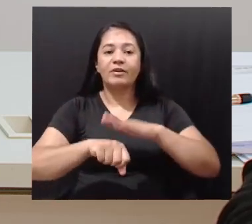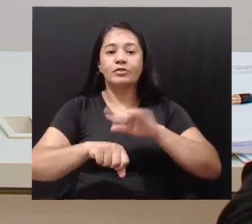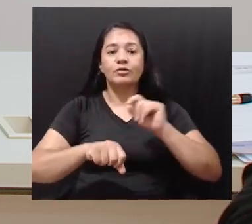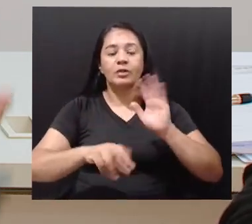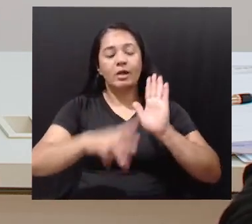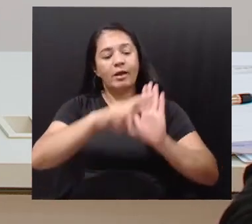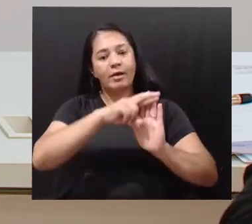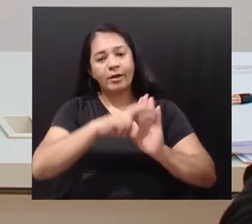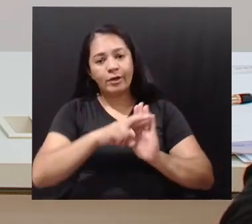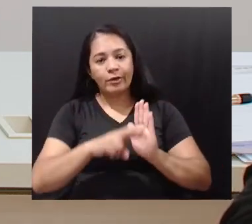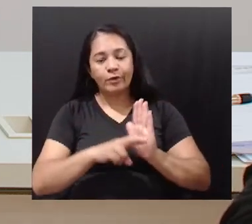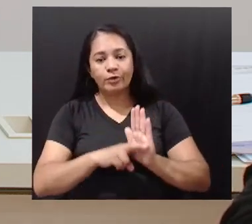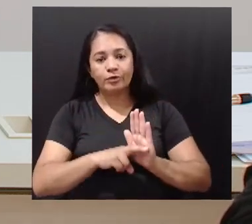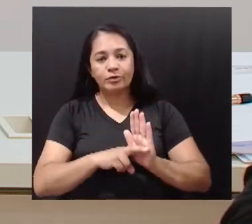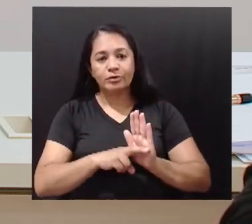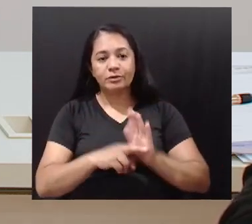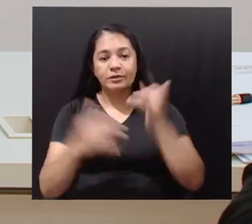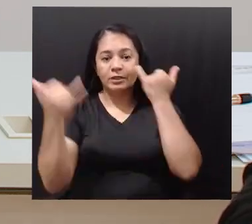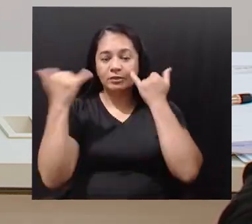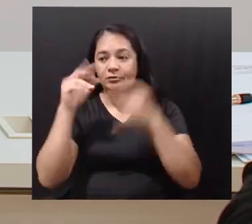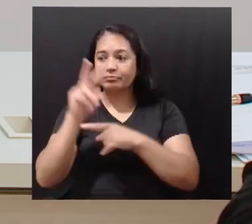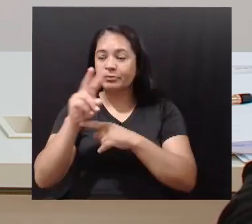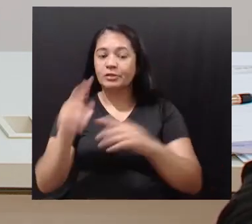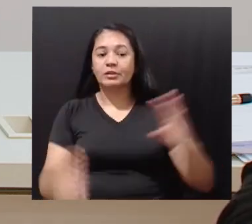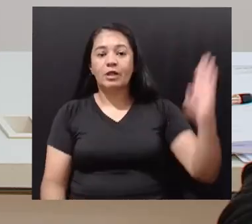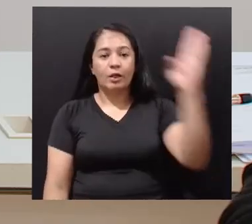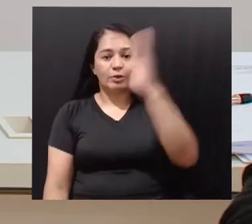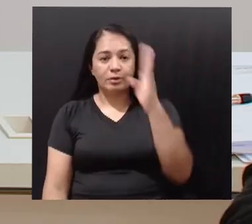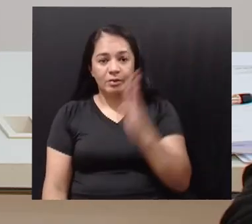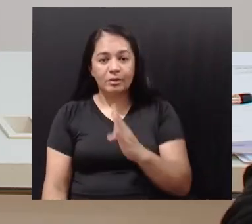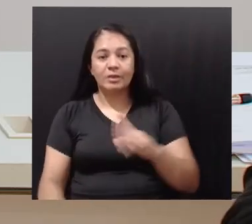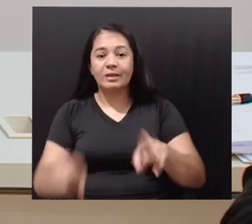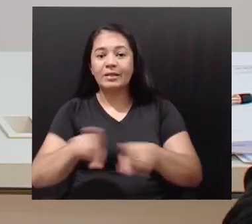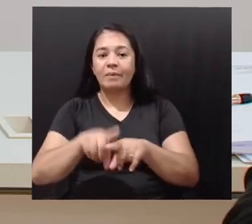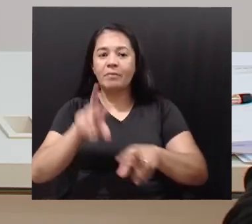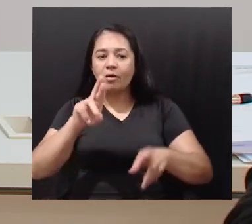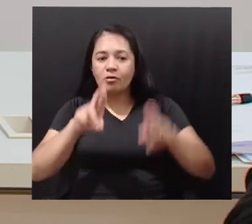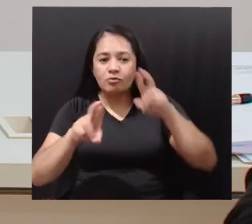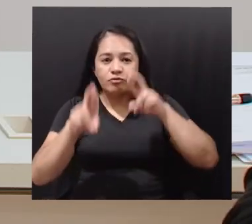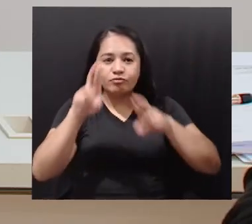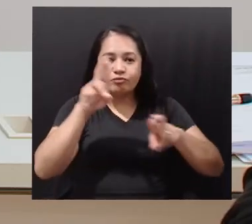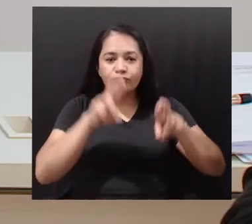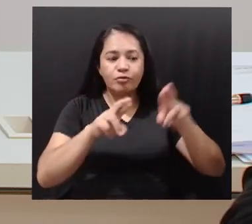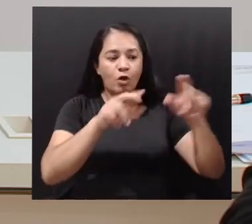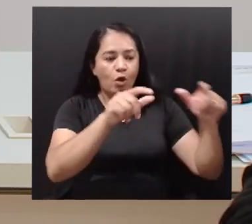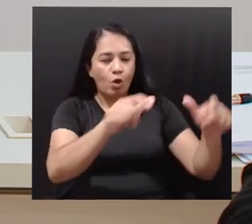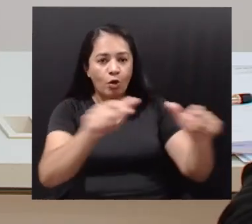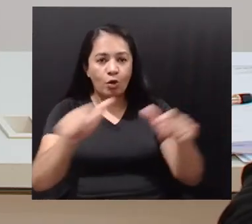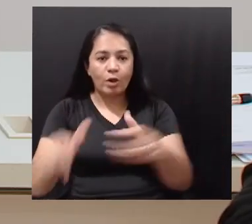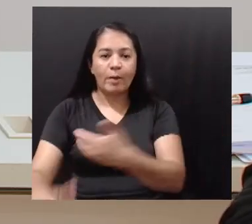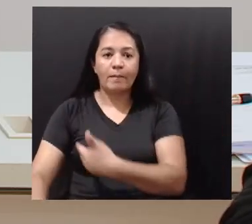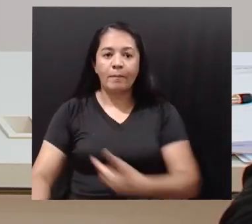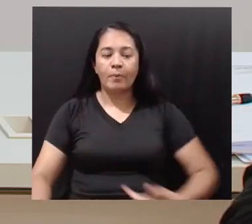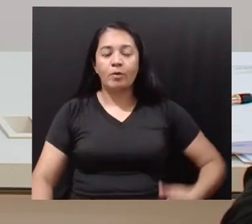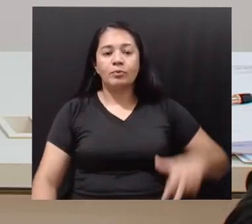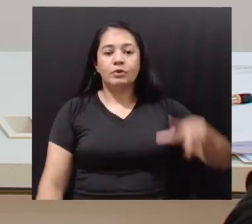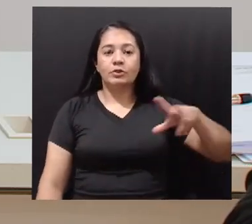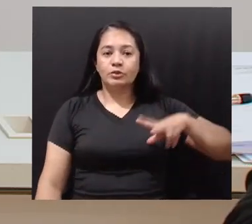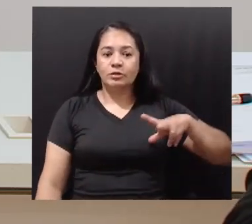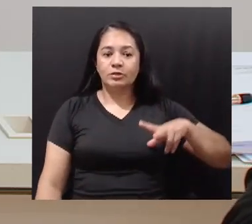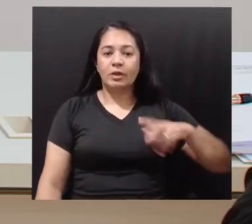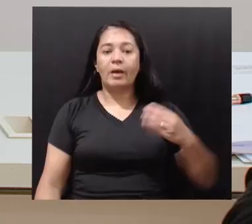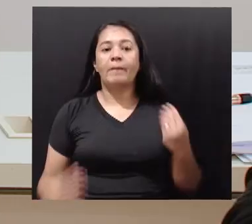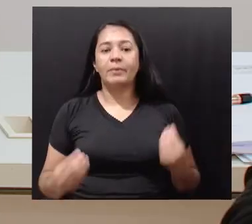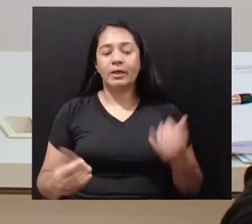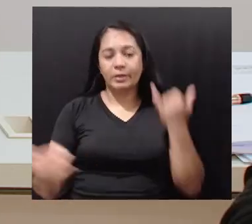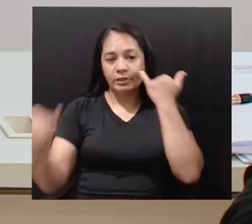da proteção de dados a nível nacional e também de fiscalizar as entidades públicas e privadas para que a proteção dos dados ela